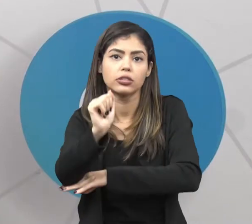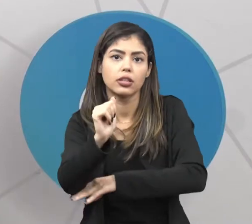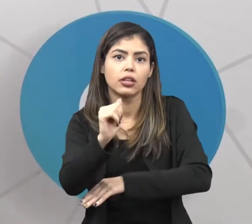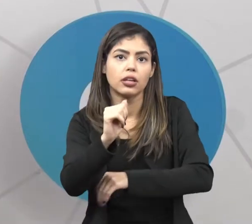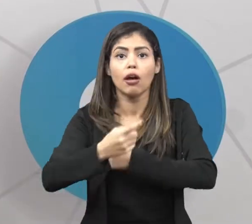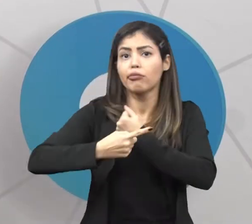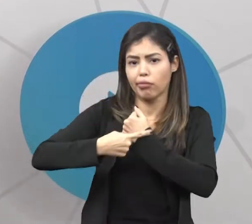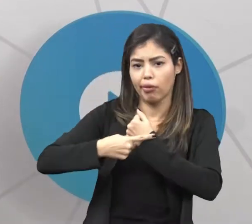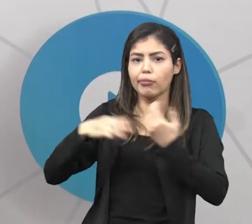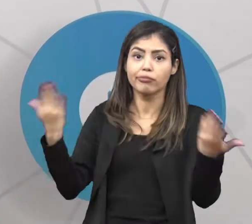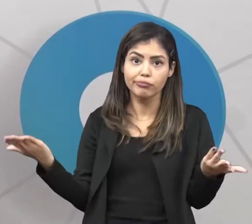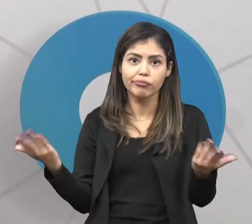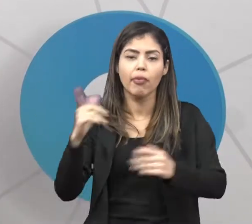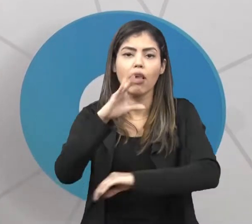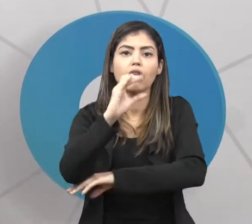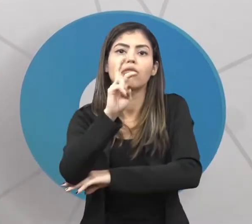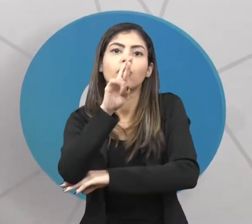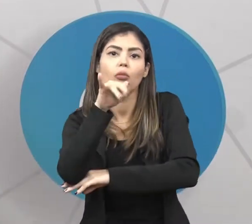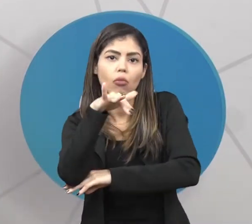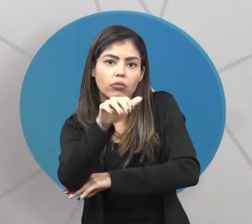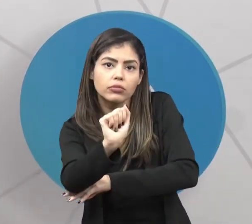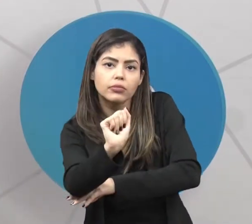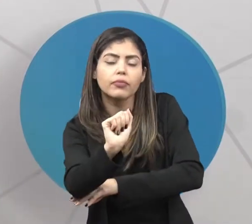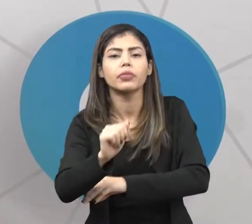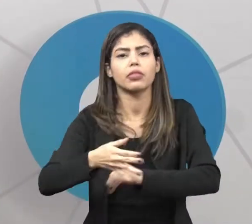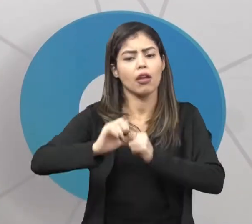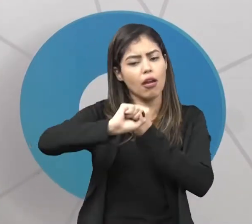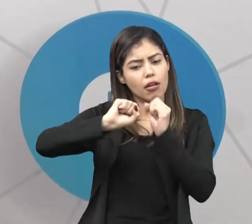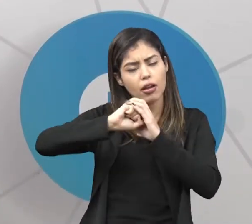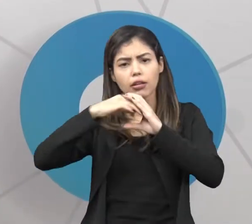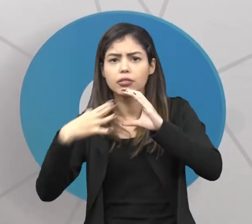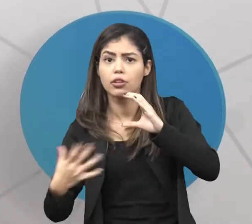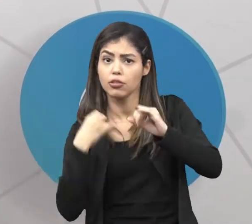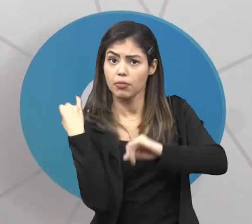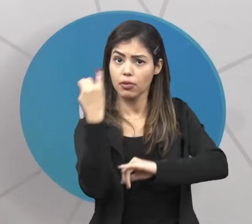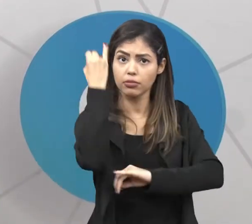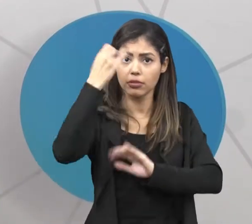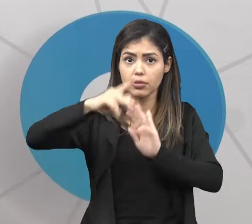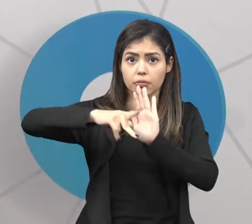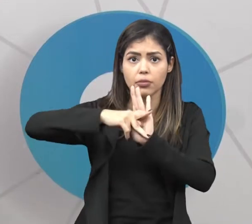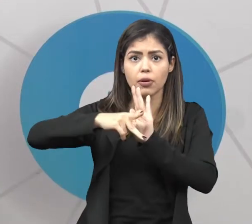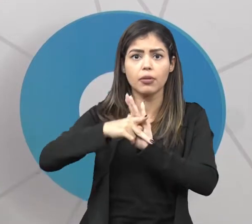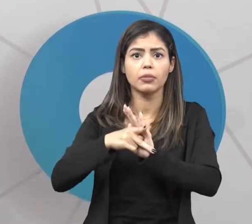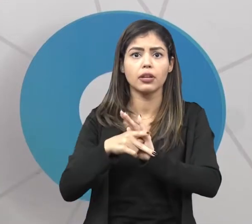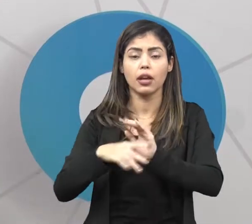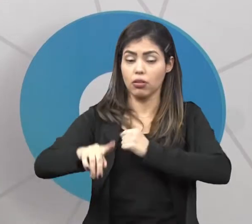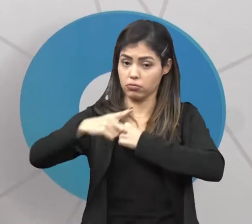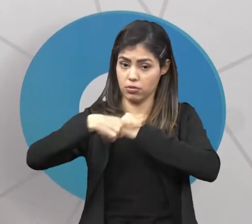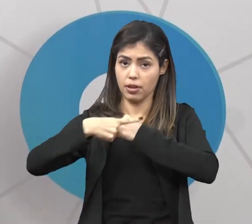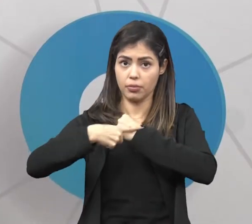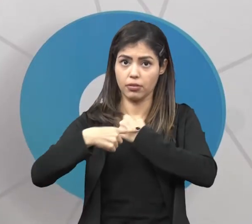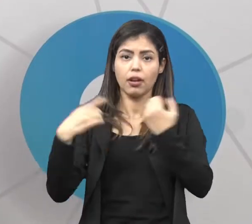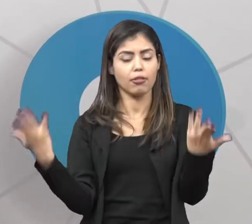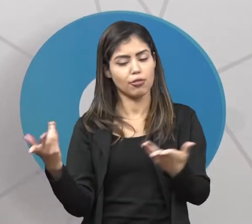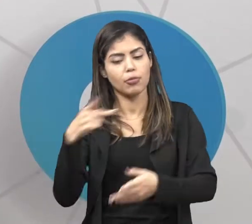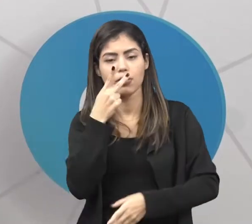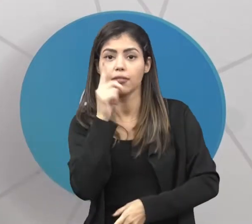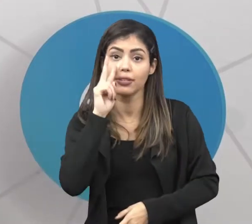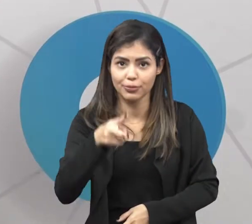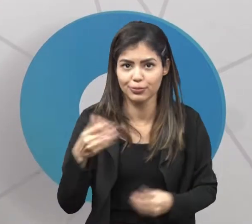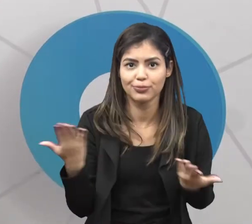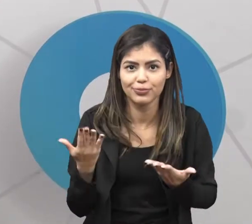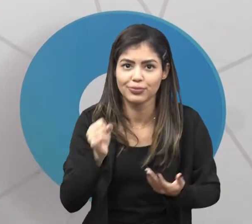tempo. Então, a crônica, cuja característica principal é o tempo, é sobre o que nós vamos ver